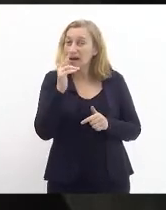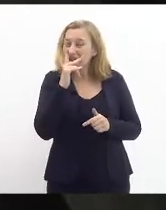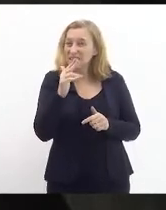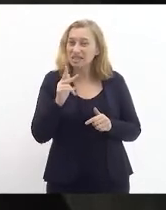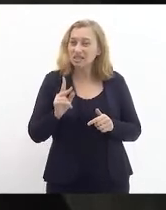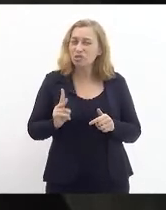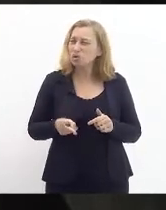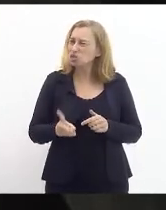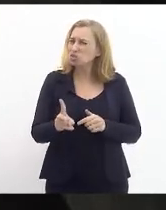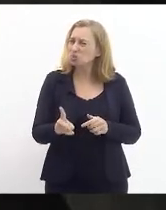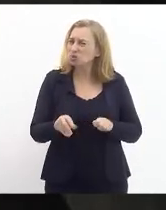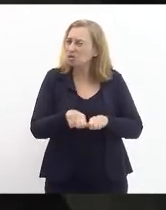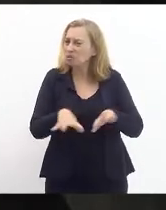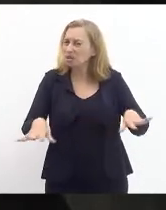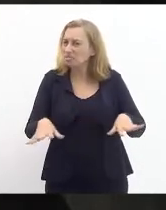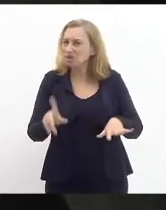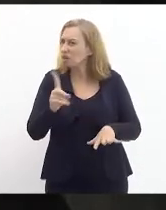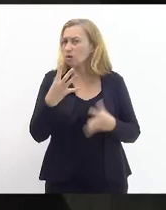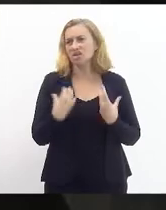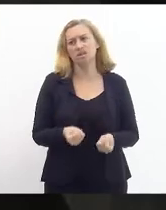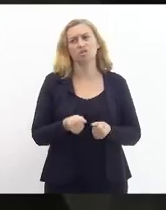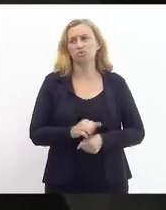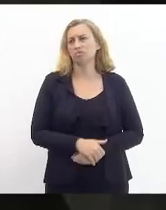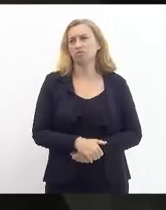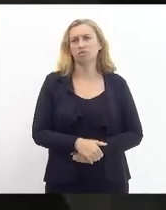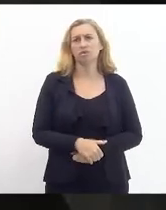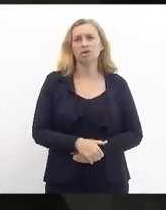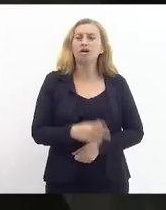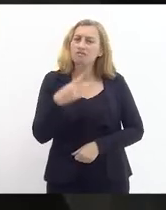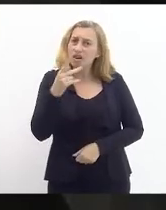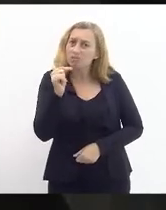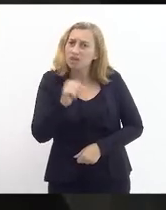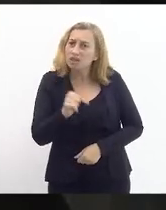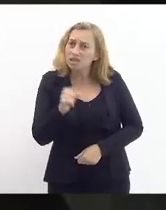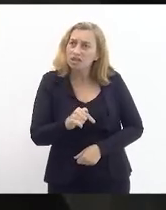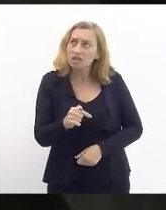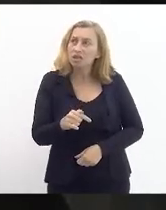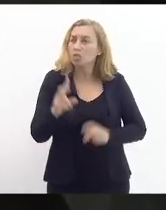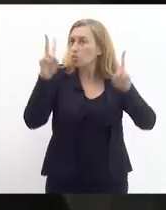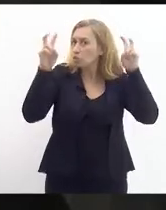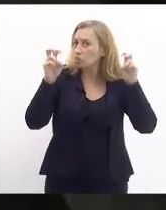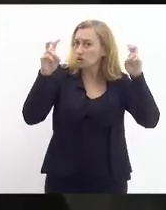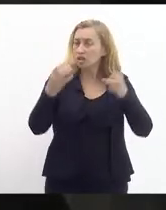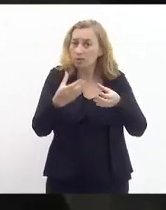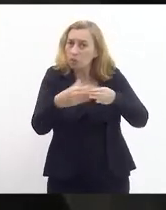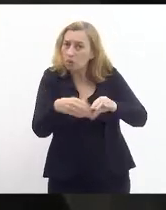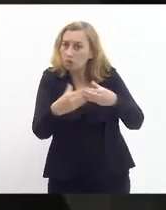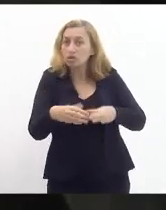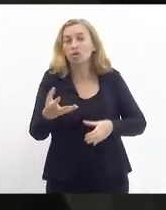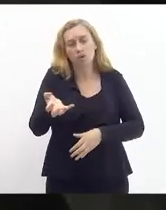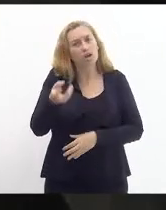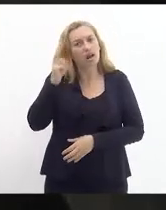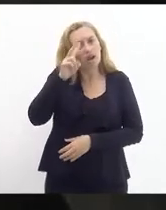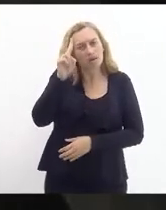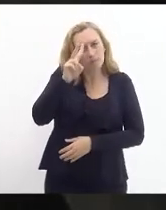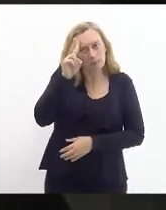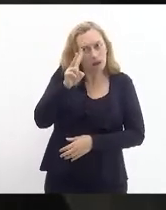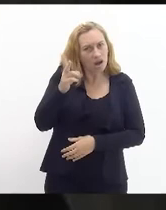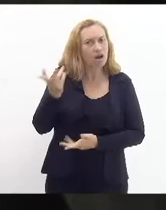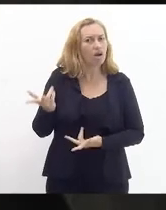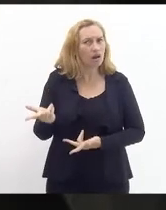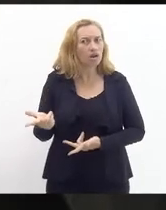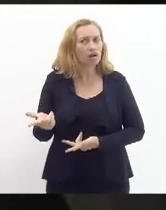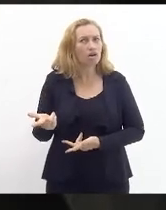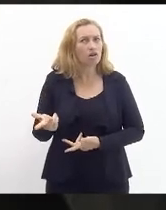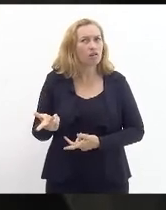poderia então é inaceitável que não estamos falando aqui quando o tema é concursados E aí eu quero lembrar faço aqui uma